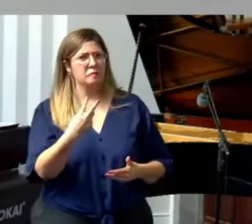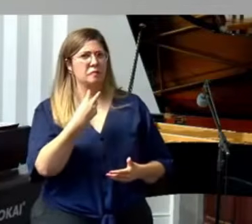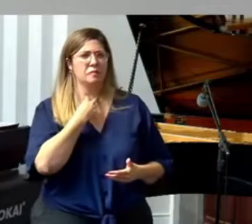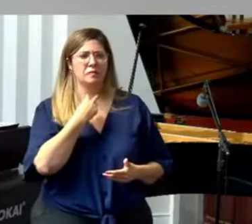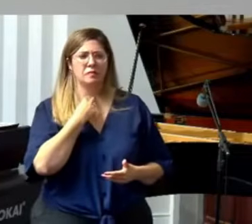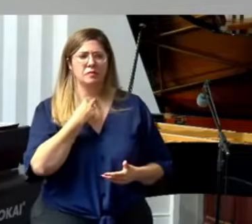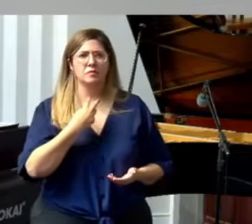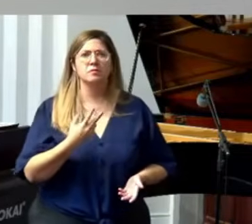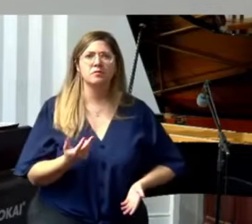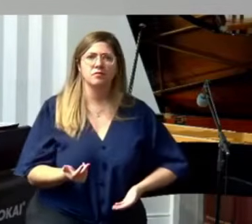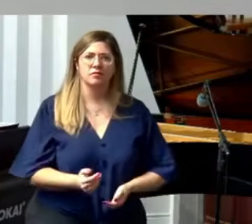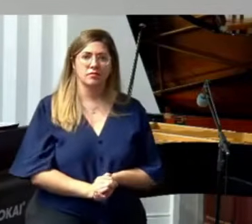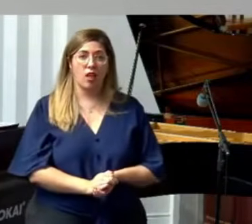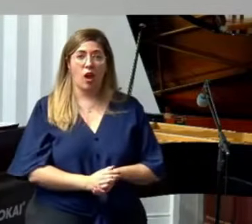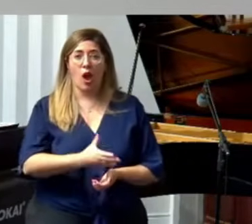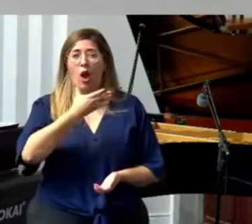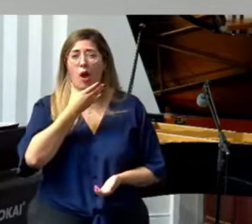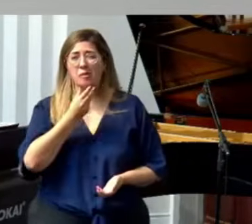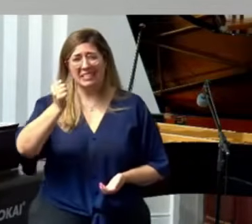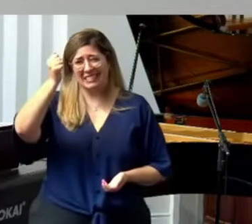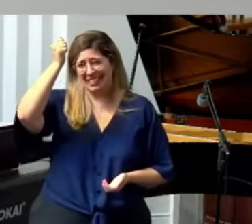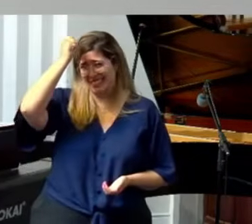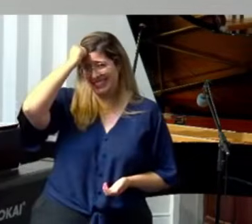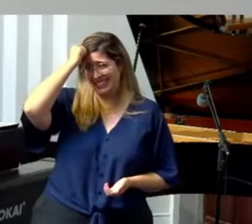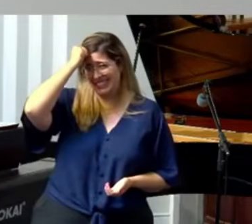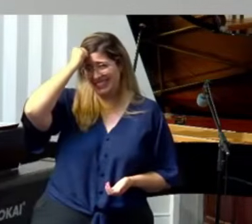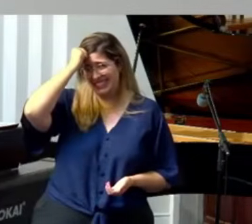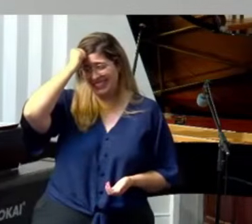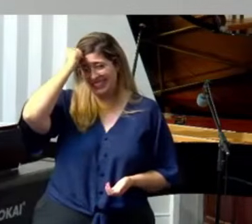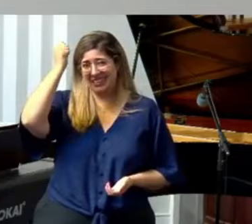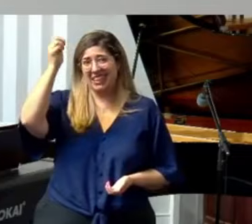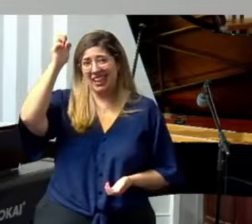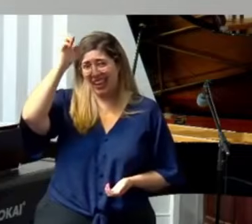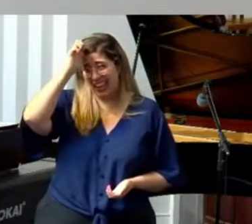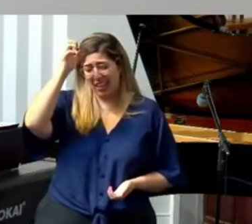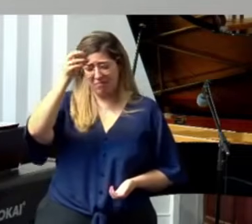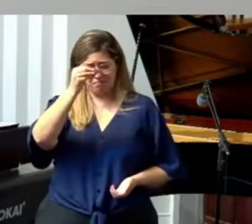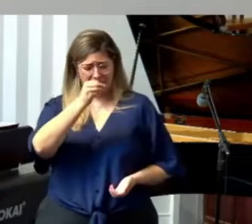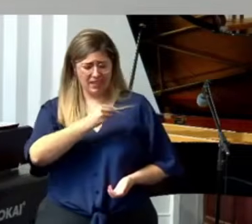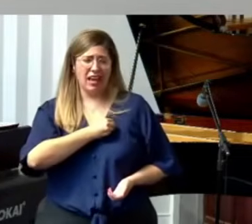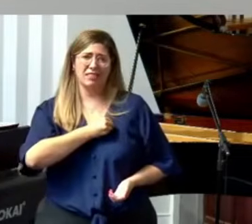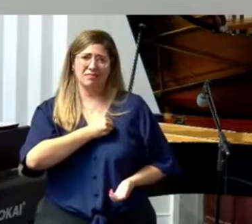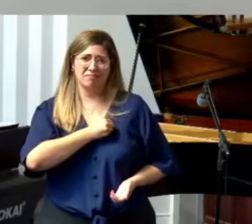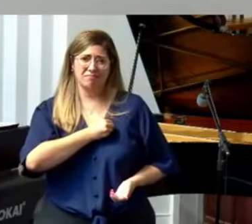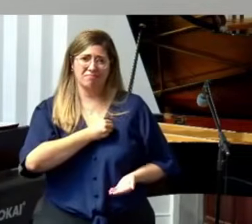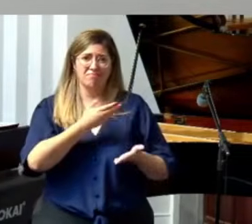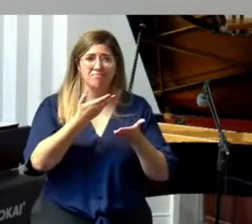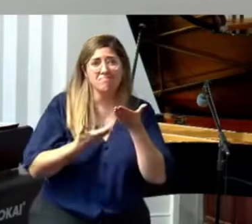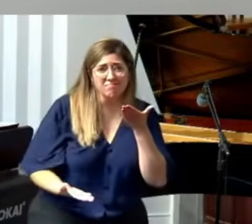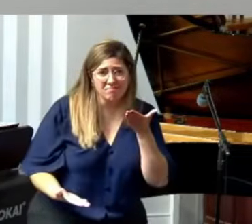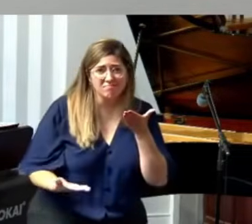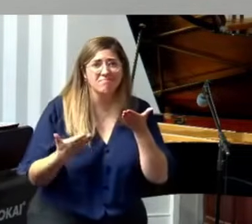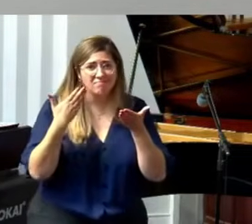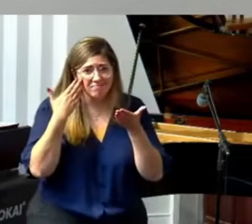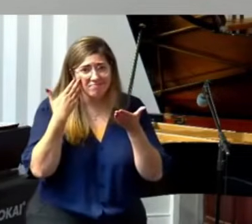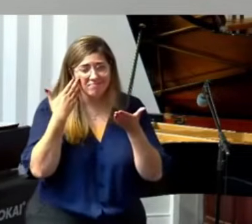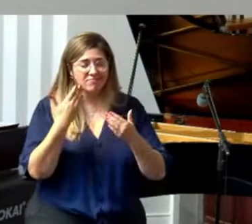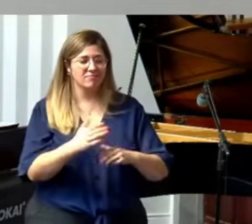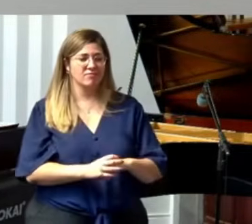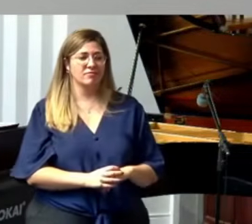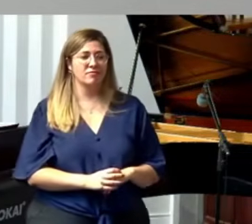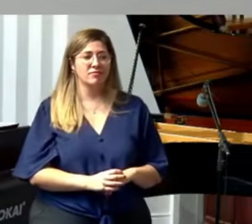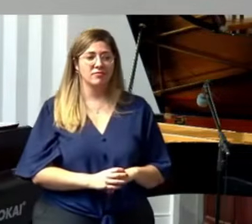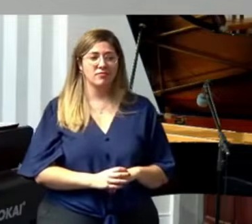permanecer na sua condição caída. Lembre-se que quando Adão e Eva desobedeceram a Deus, eles então, num primeiro